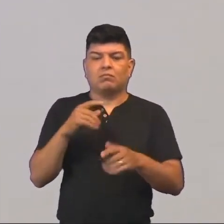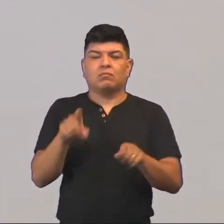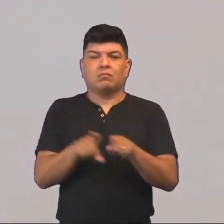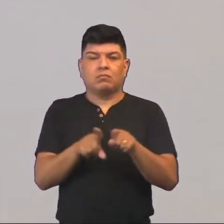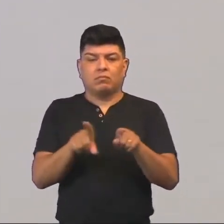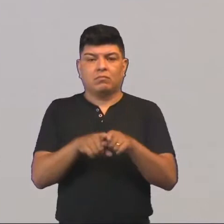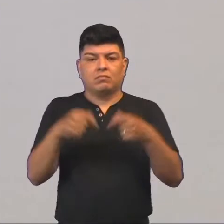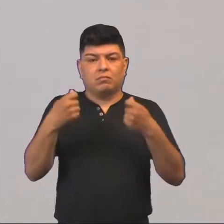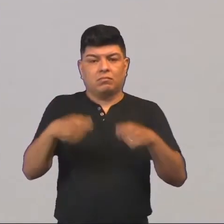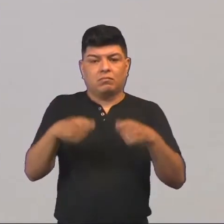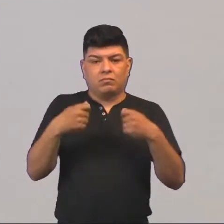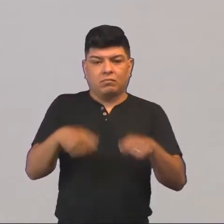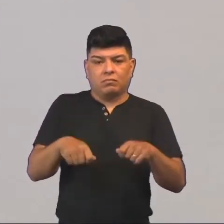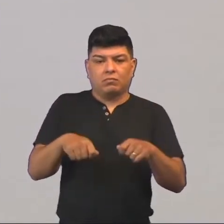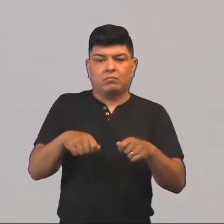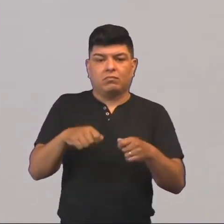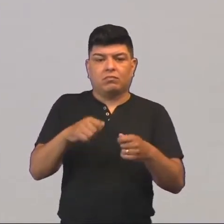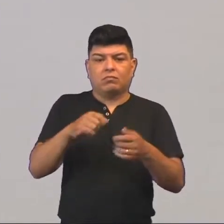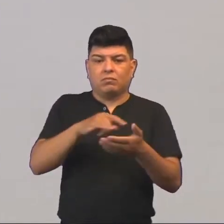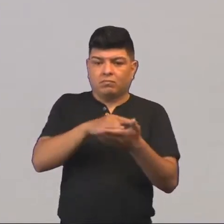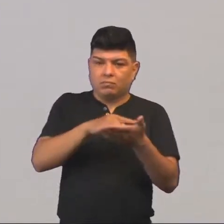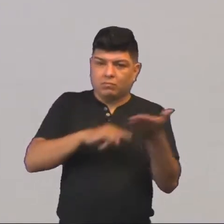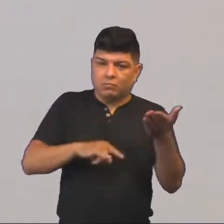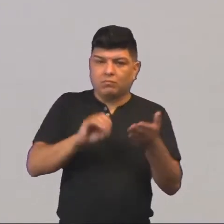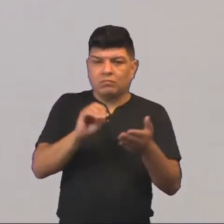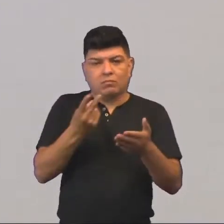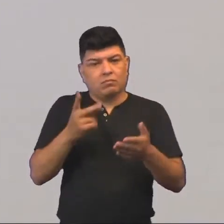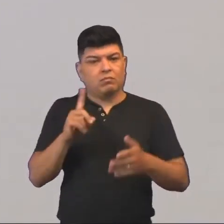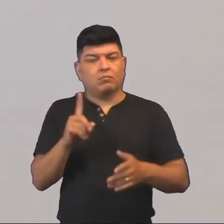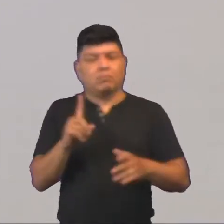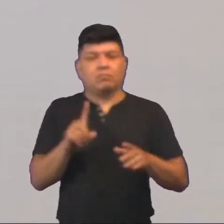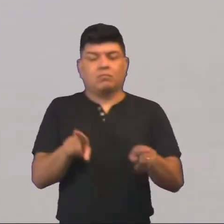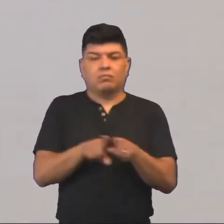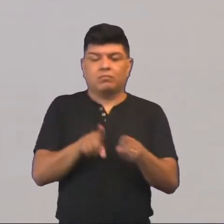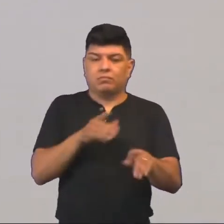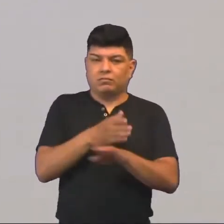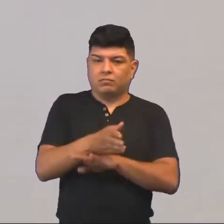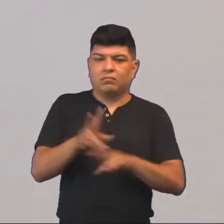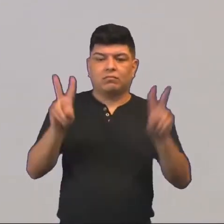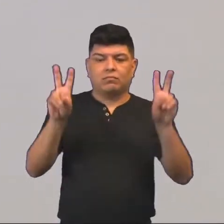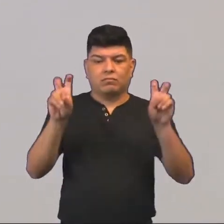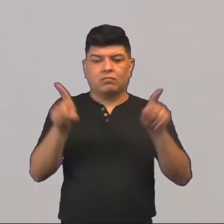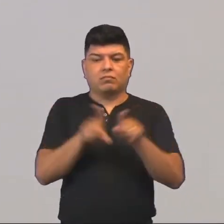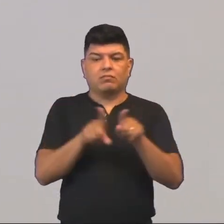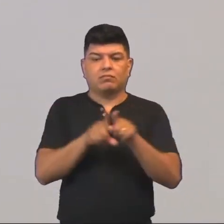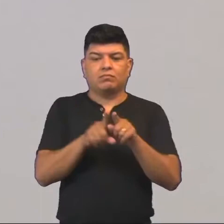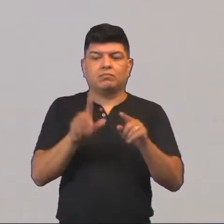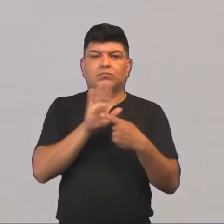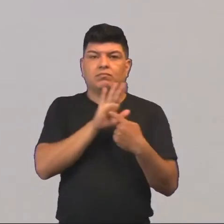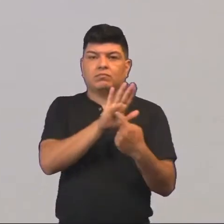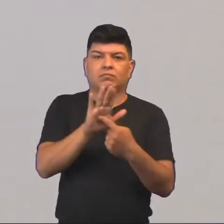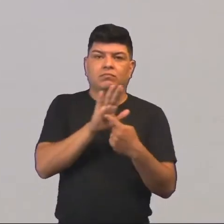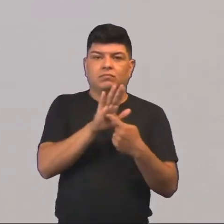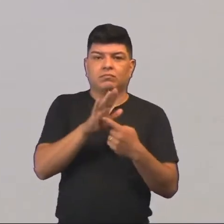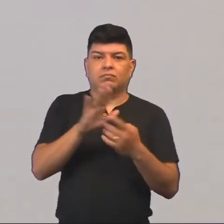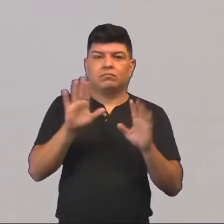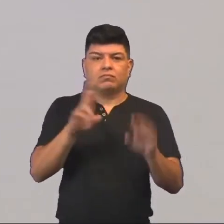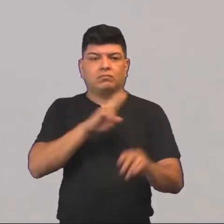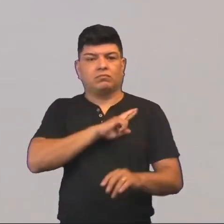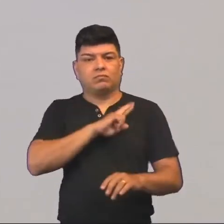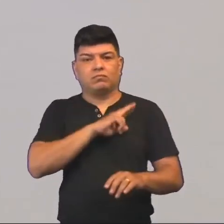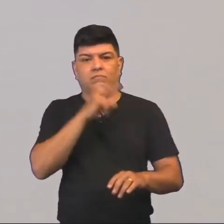você precisa de receita, às vezes não. Então aí a gente já entra um pouquinho até num assunto que eu disse que nós abordaremos, que seria a respeito